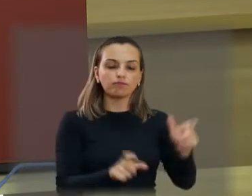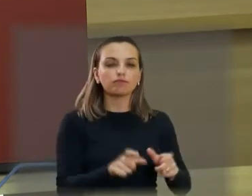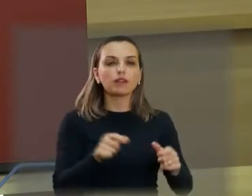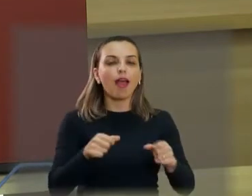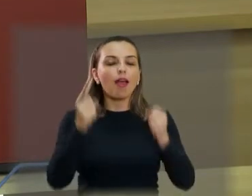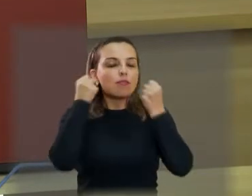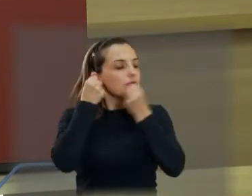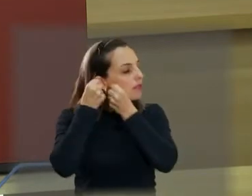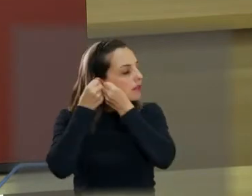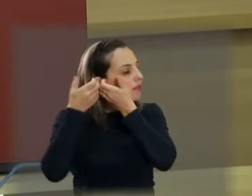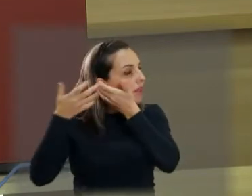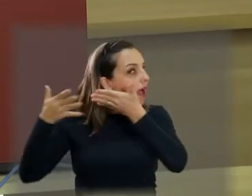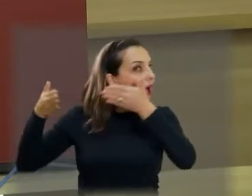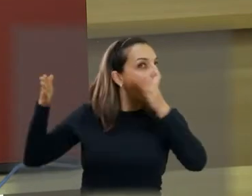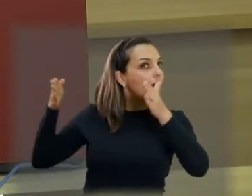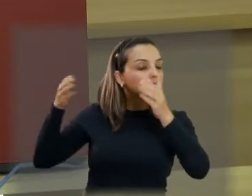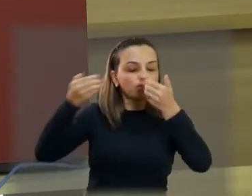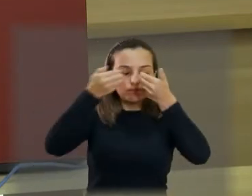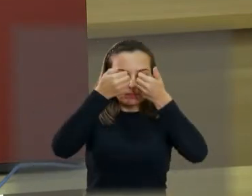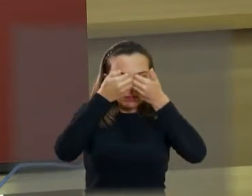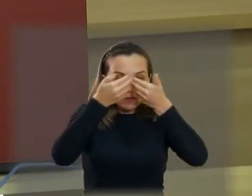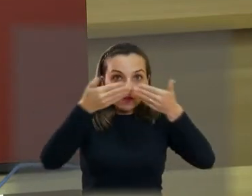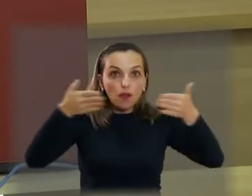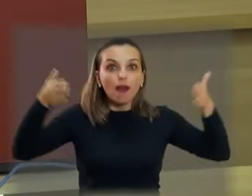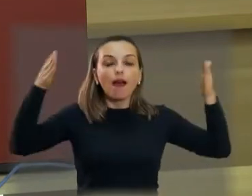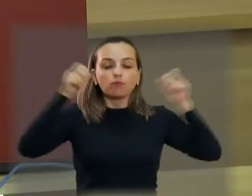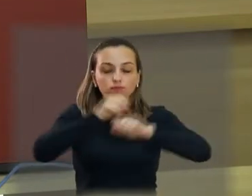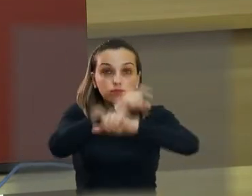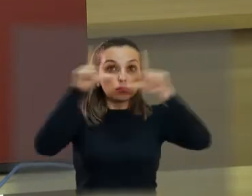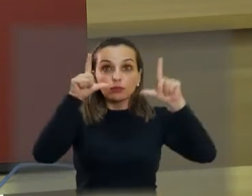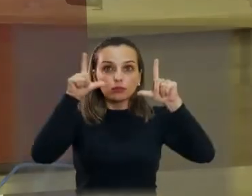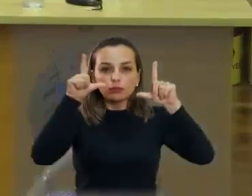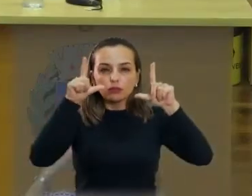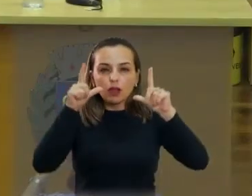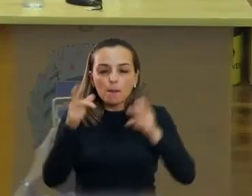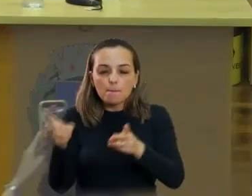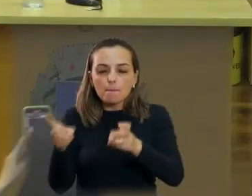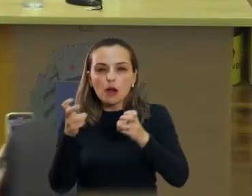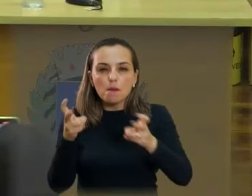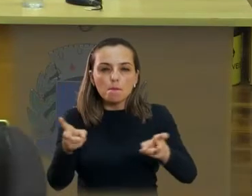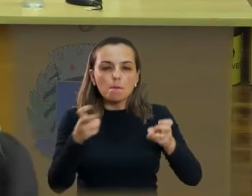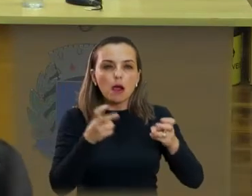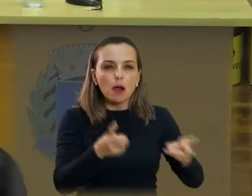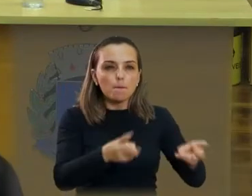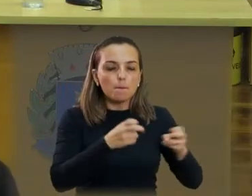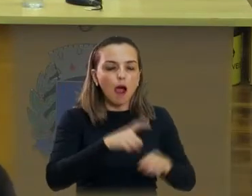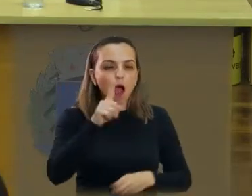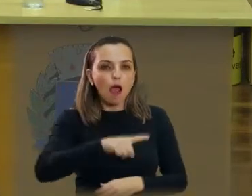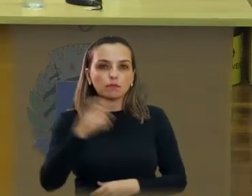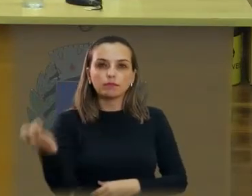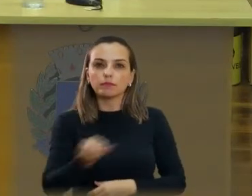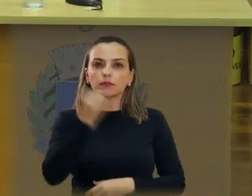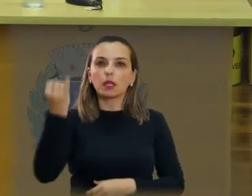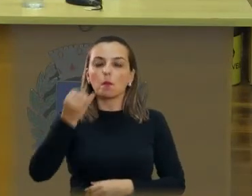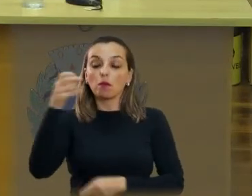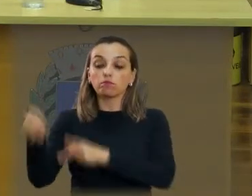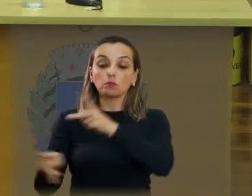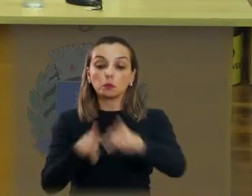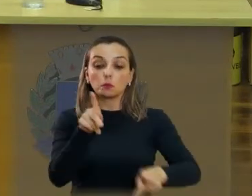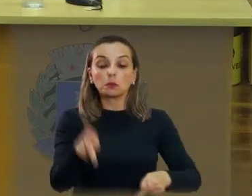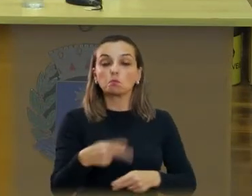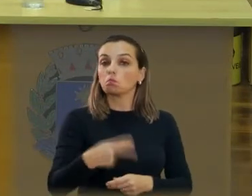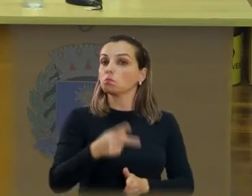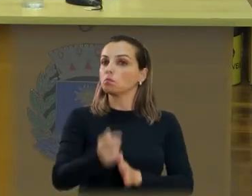com os olhos bem abertos, acompanhar cada palavra que aqui será dita, porque isso é muito importante para a nossa população